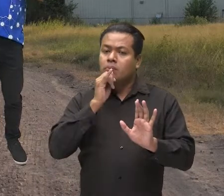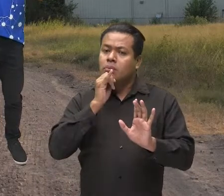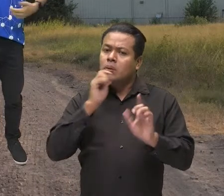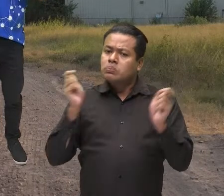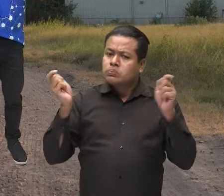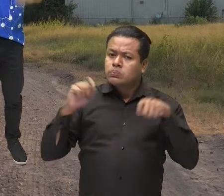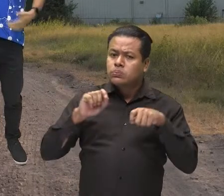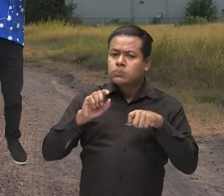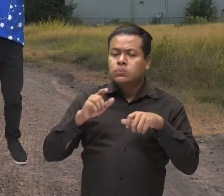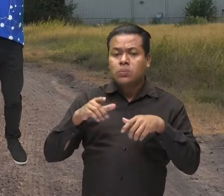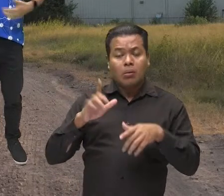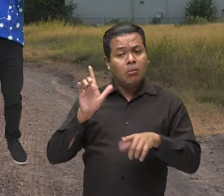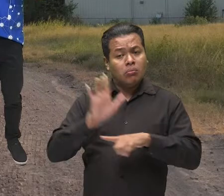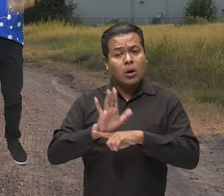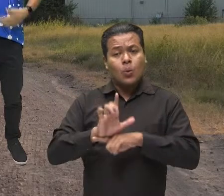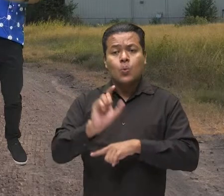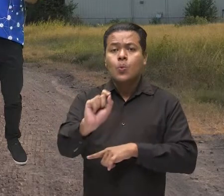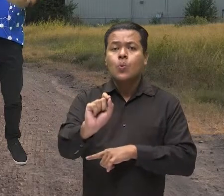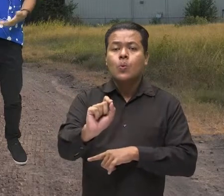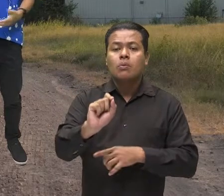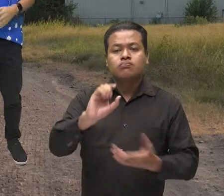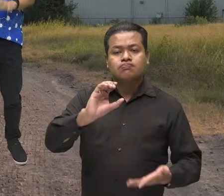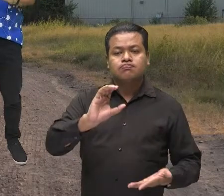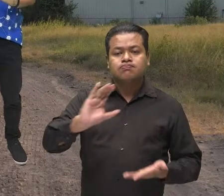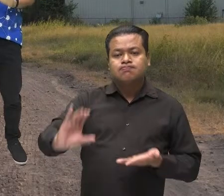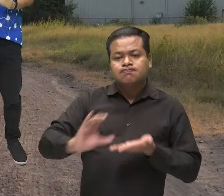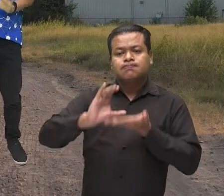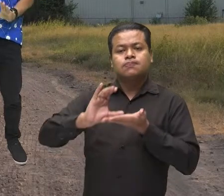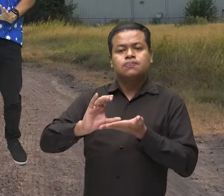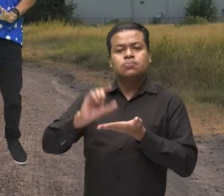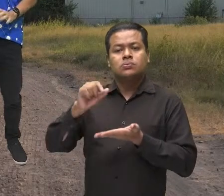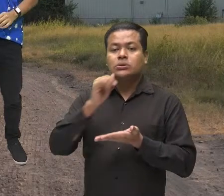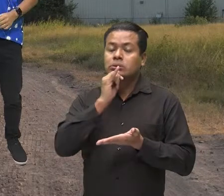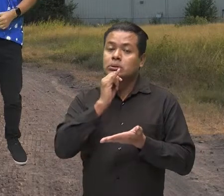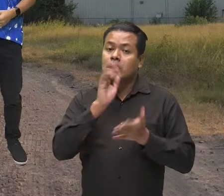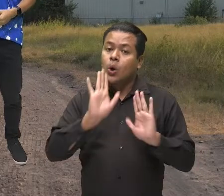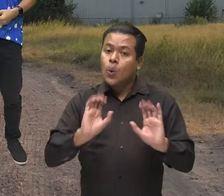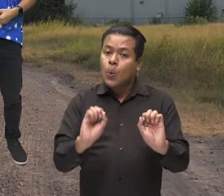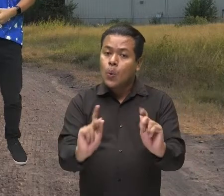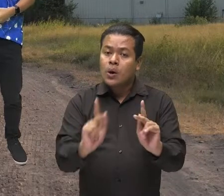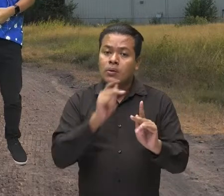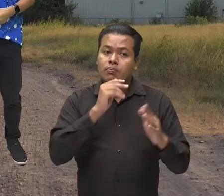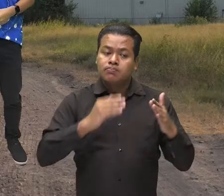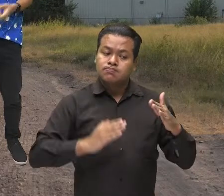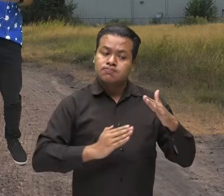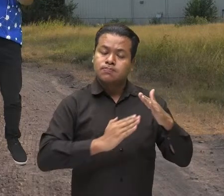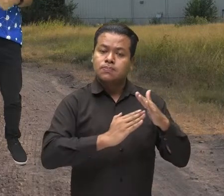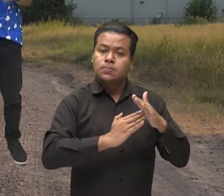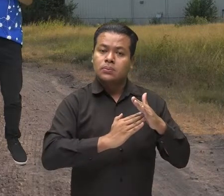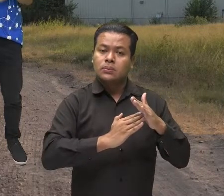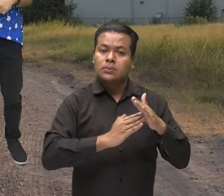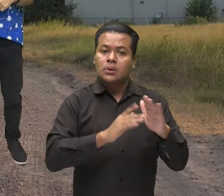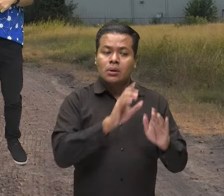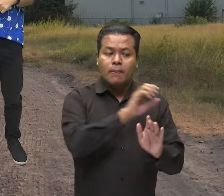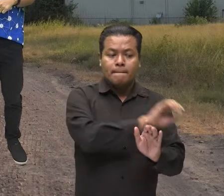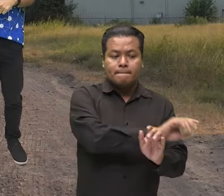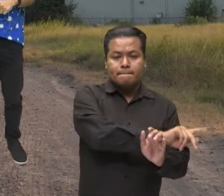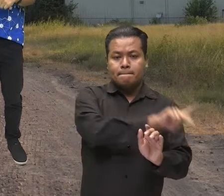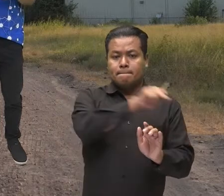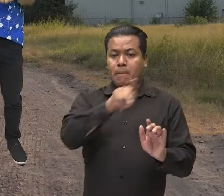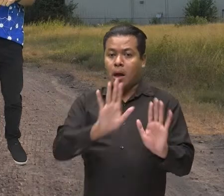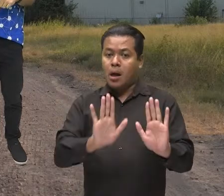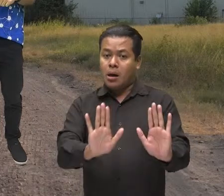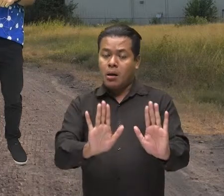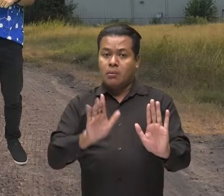progressista, também investiu na questão da limitação de imigração da mesma forma, né. Embora o presidente atual